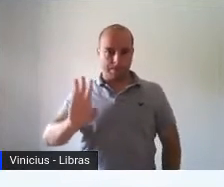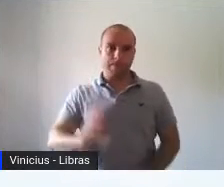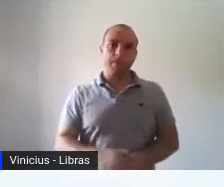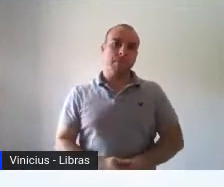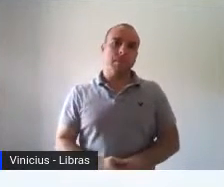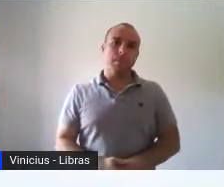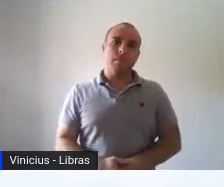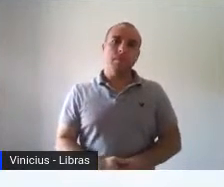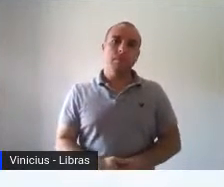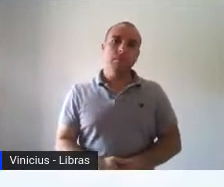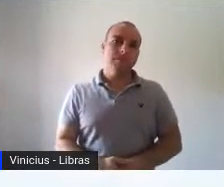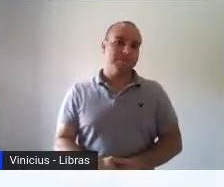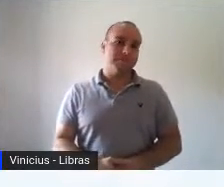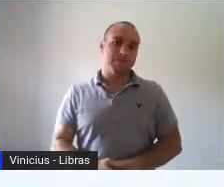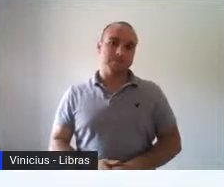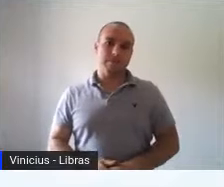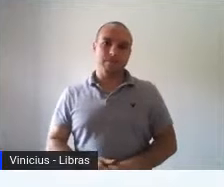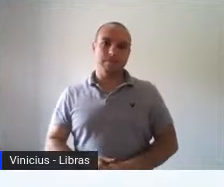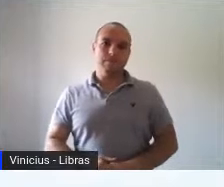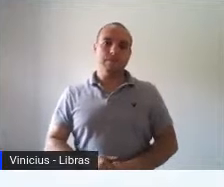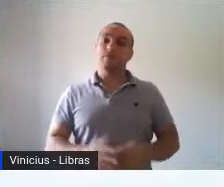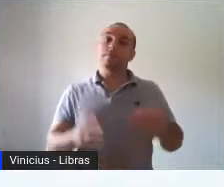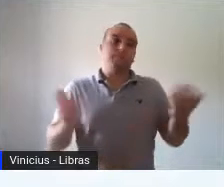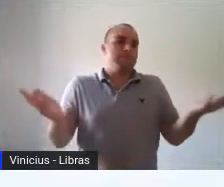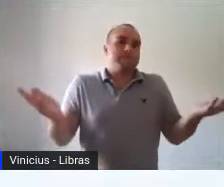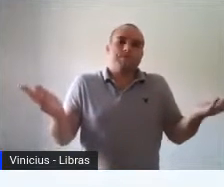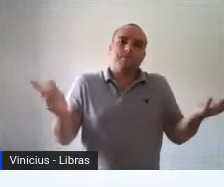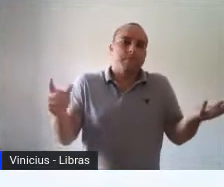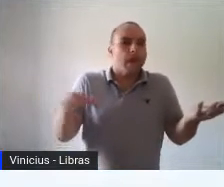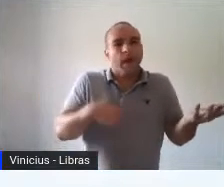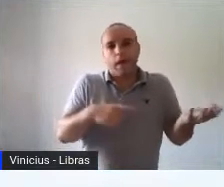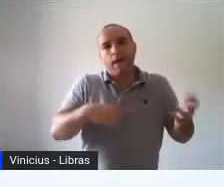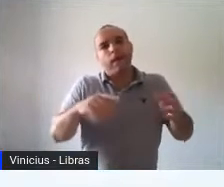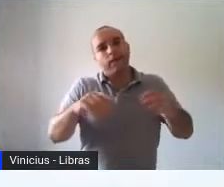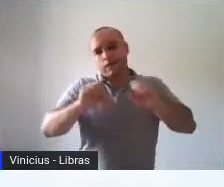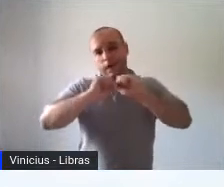Parte da imprensa, e principalmente o patronal, sempre questiona, sempre eles veem que